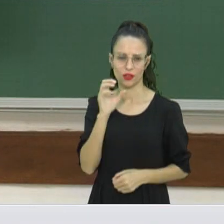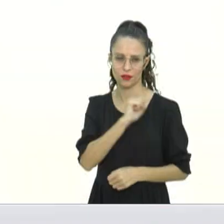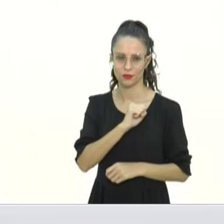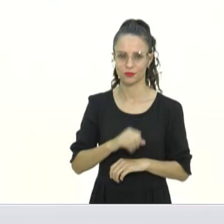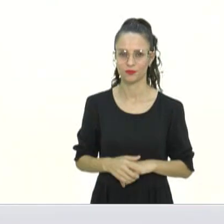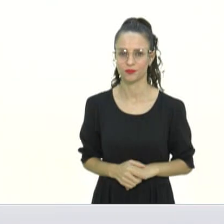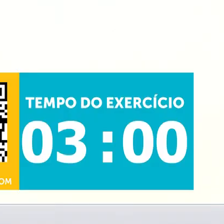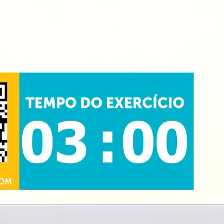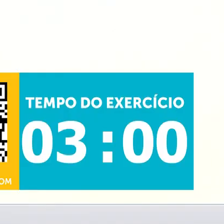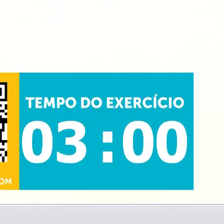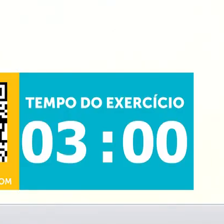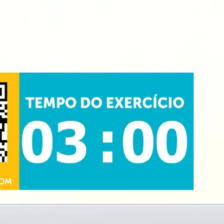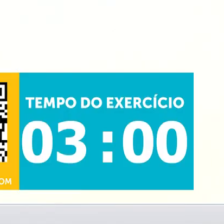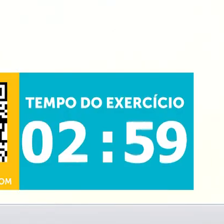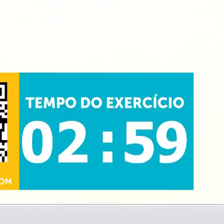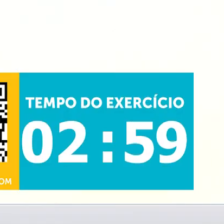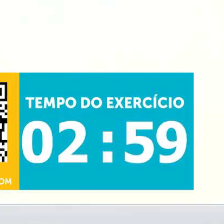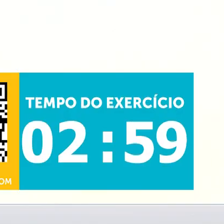rapidinho.